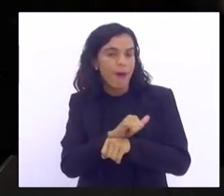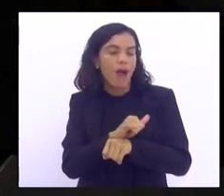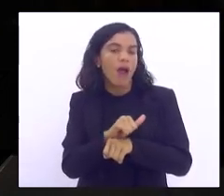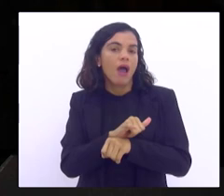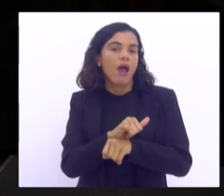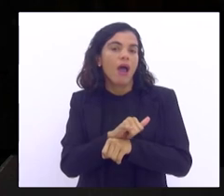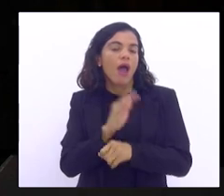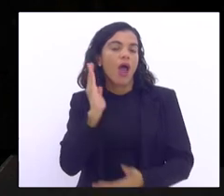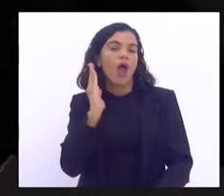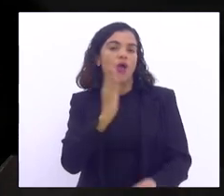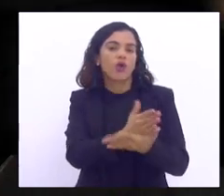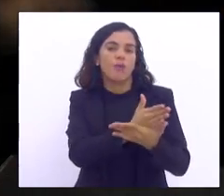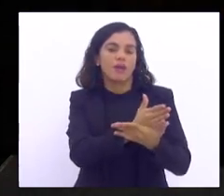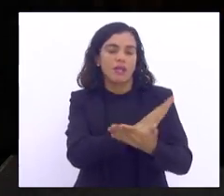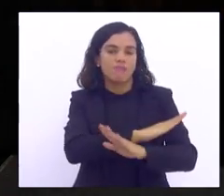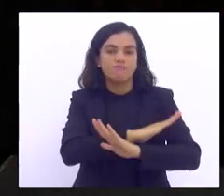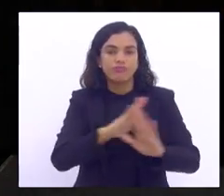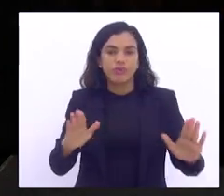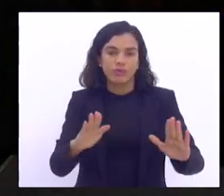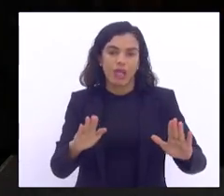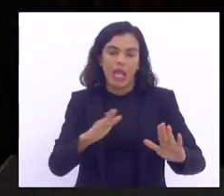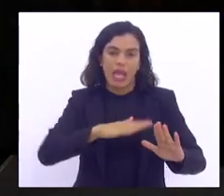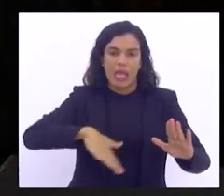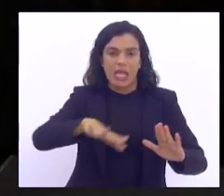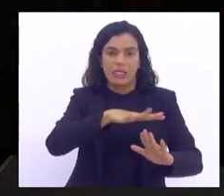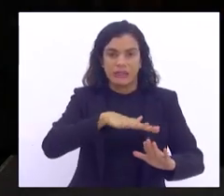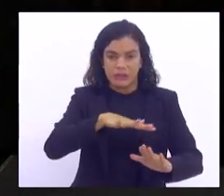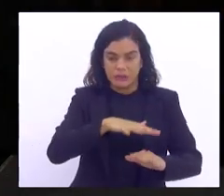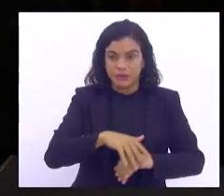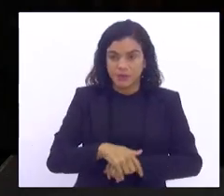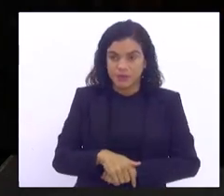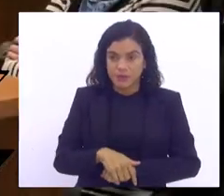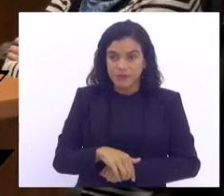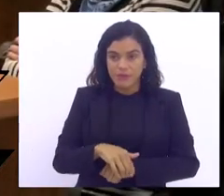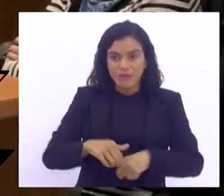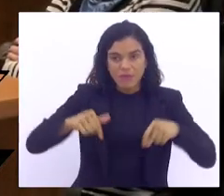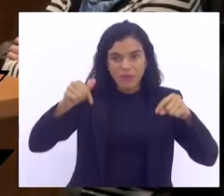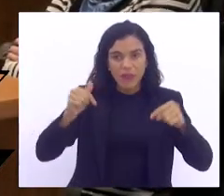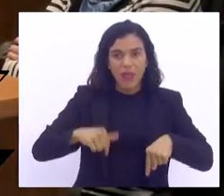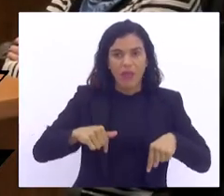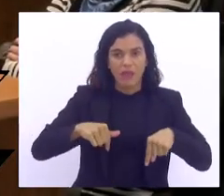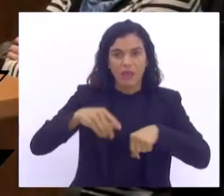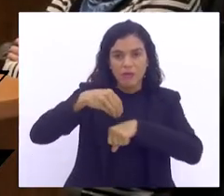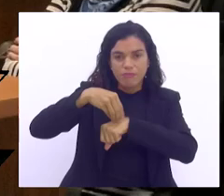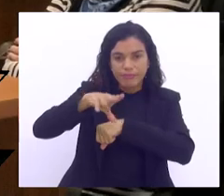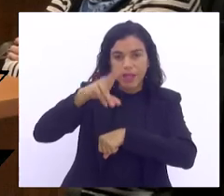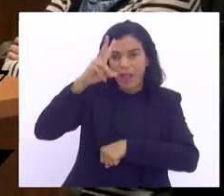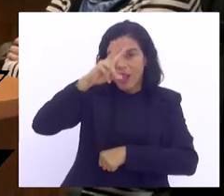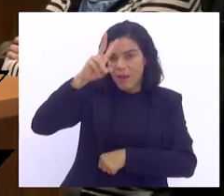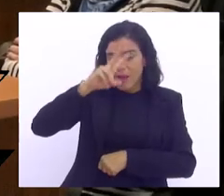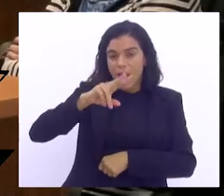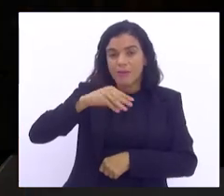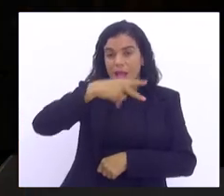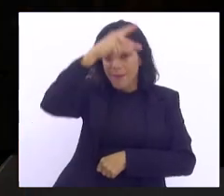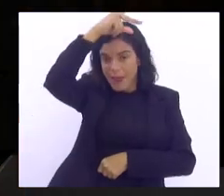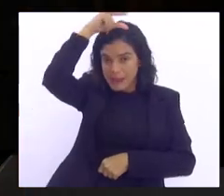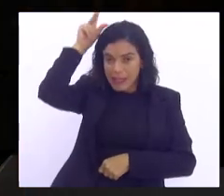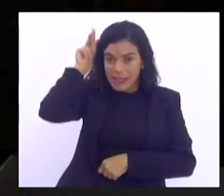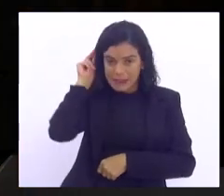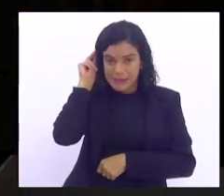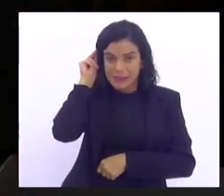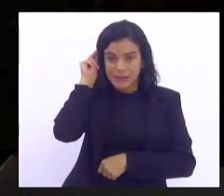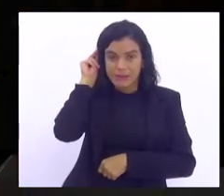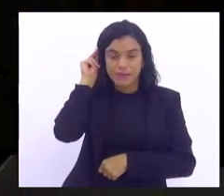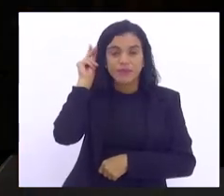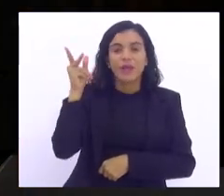esses grandes males, essas monstruosidades. E aqui, eu gostaria de lembrar das palavras de Madre Teresa de Calcutá, que já